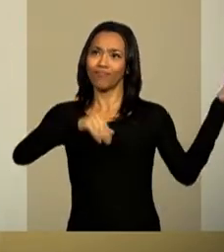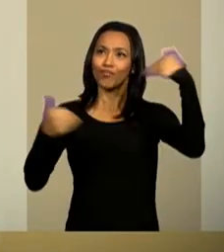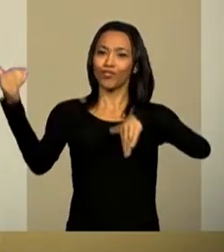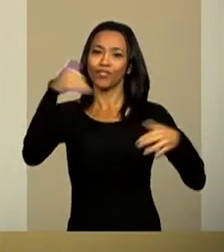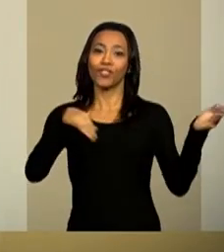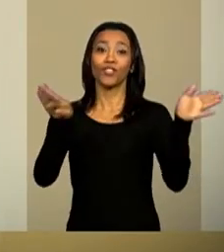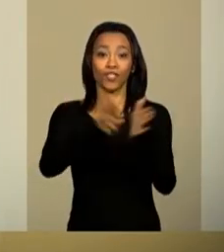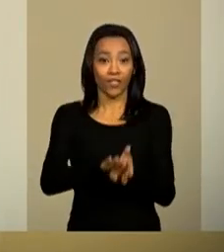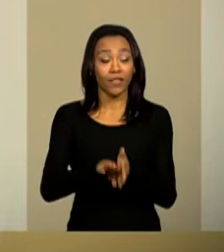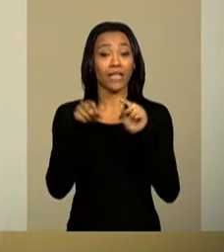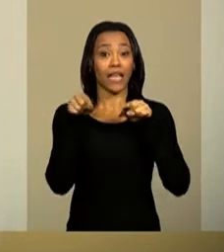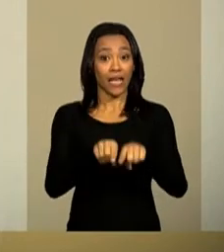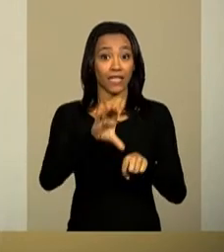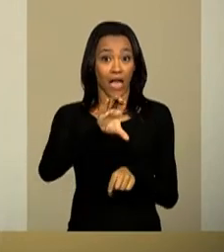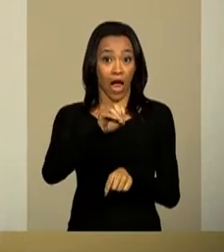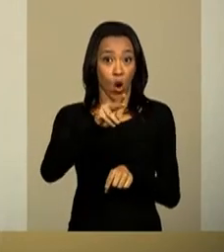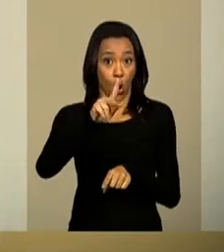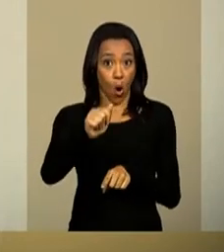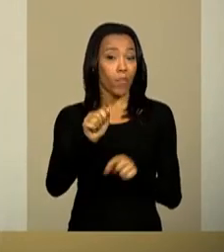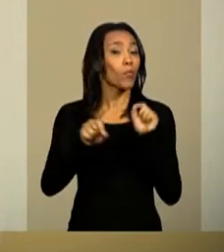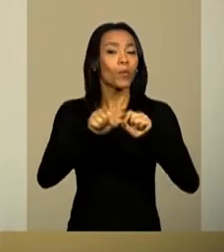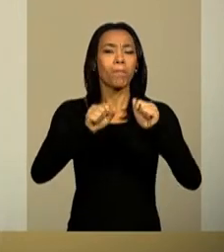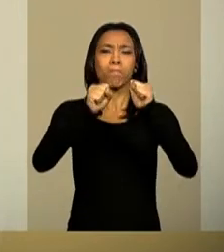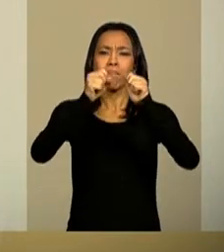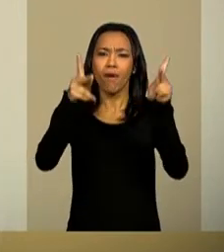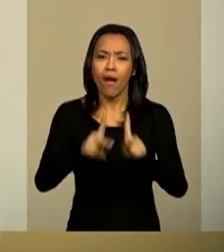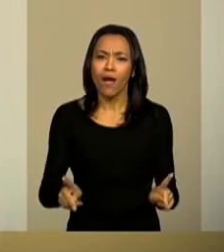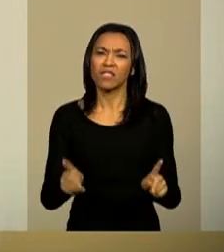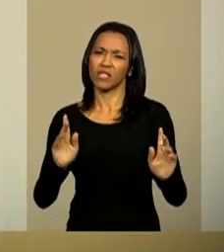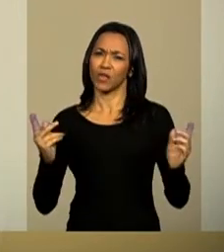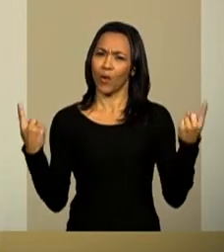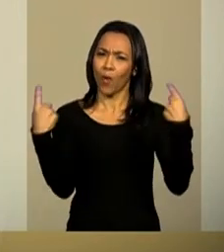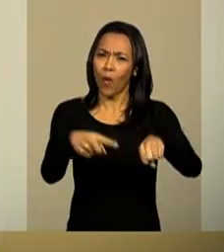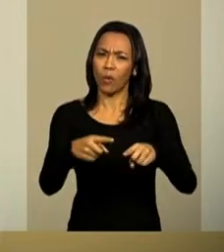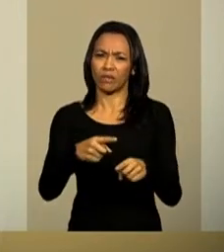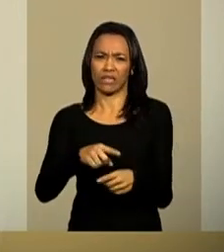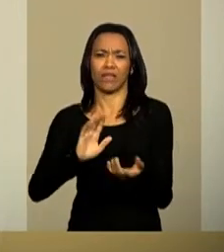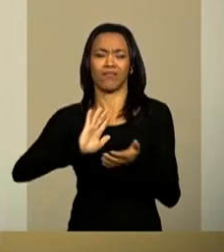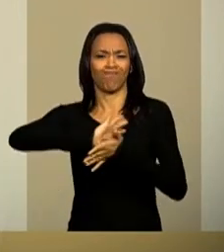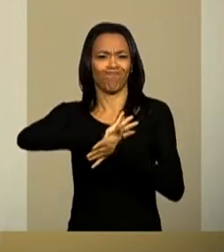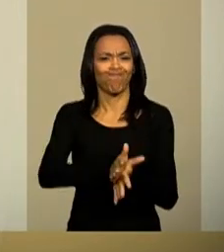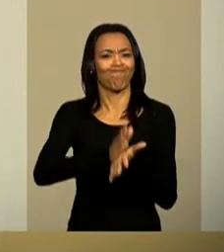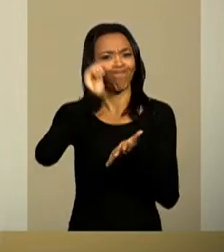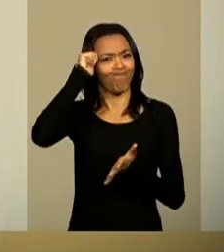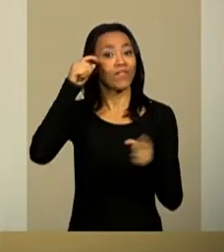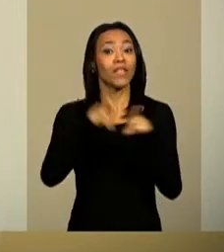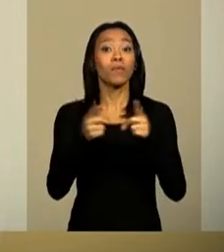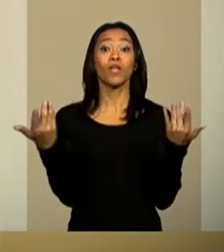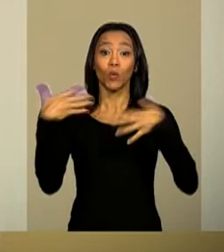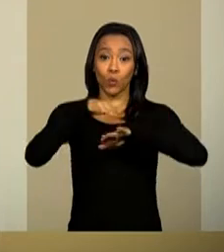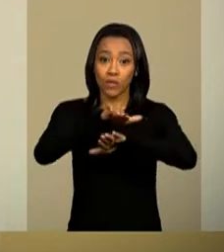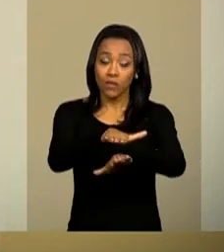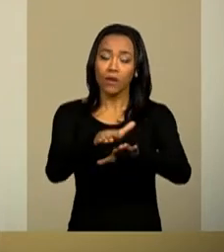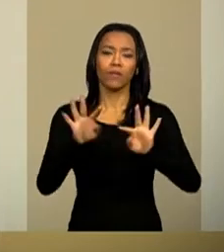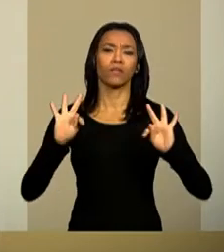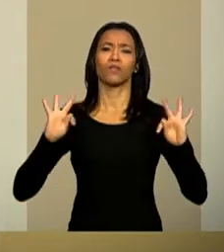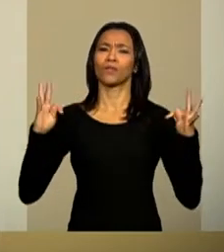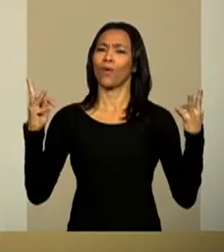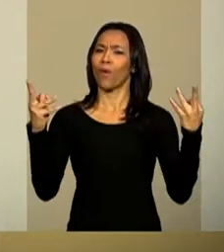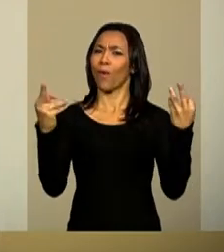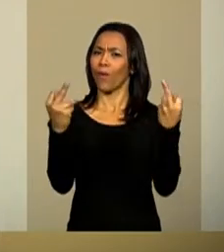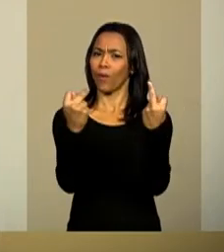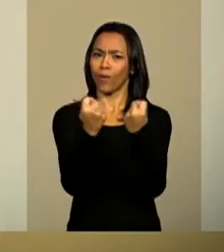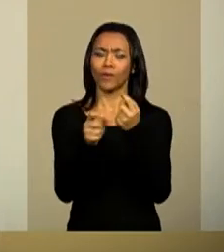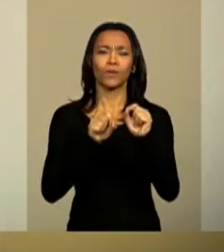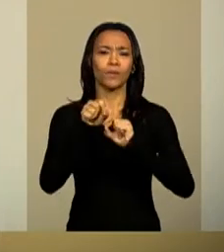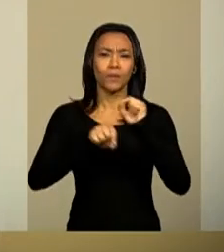será também a Copa pela paz e contra o racismo. A Copa pela inclusão e contra todas as